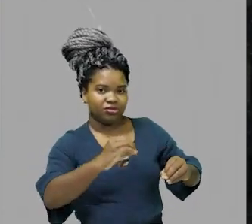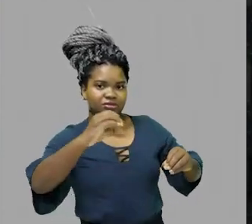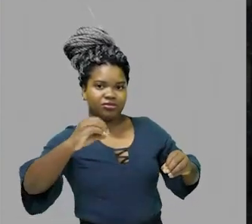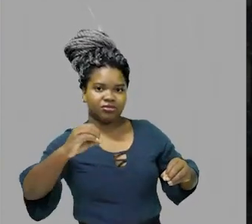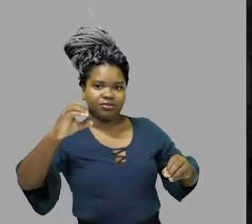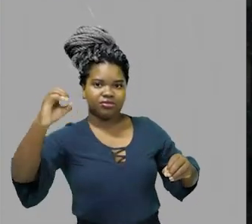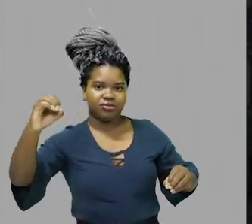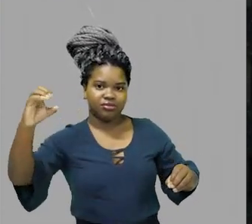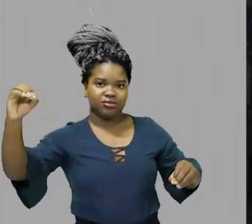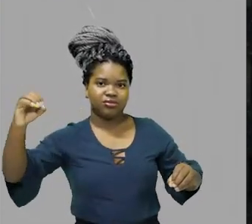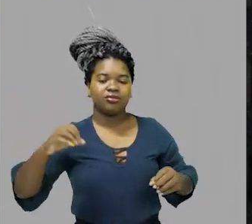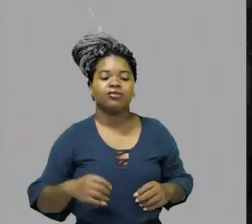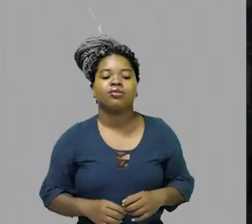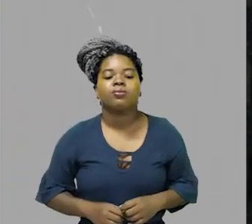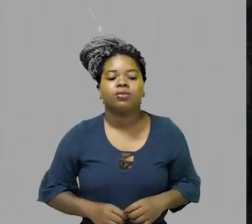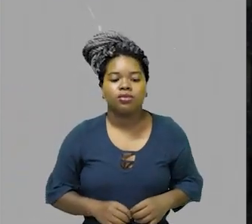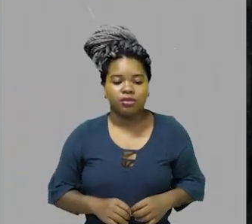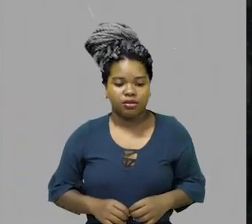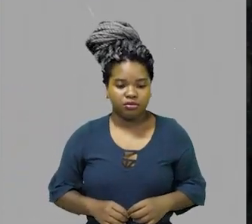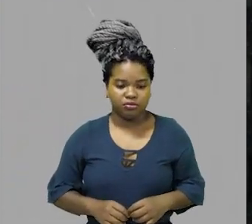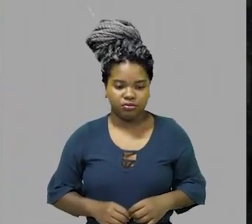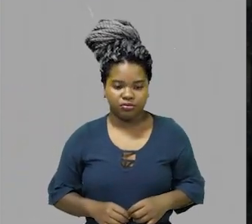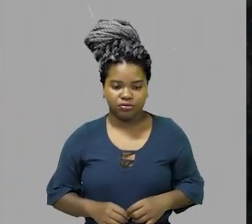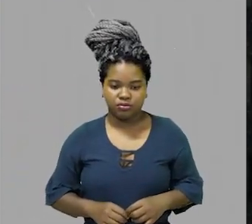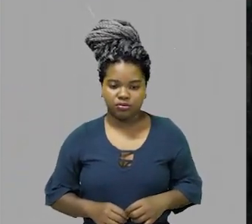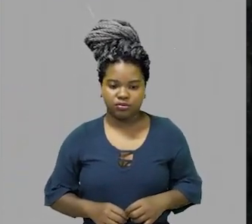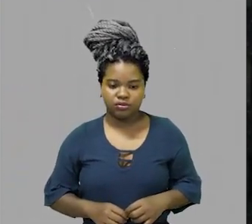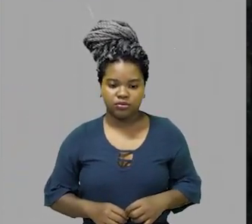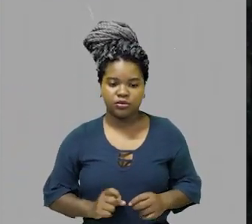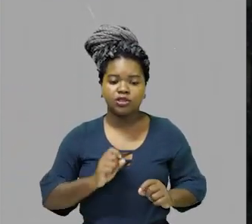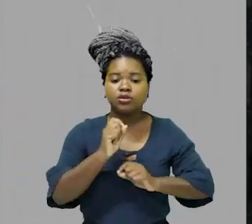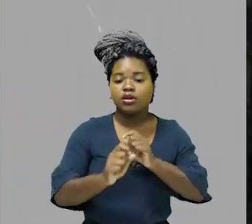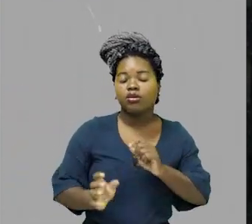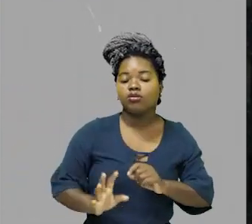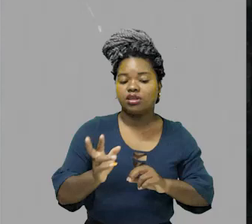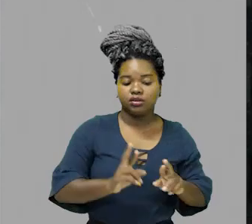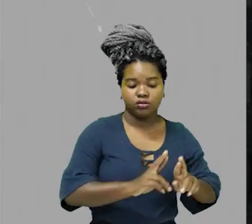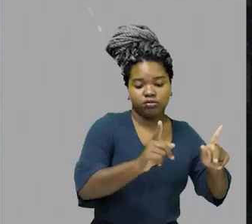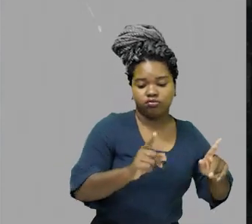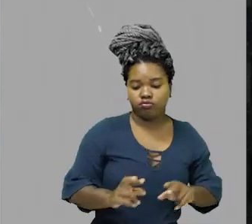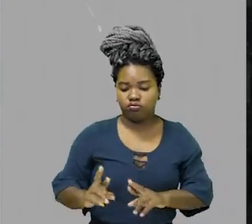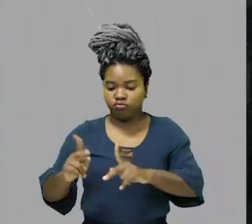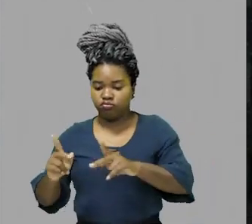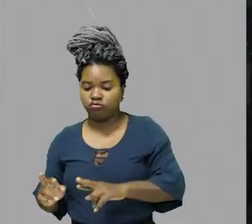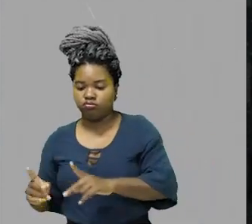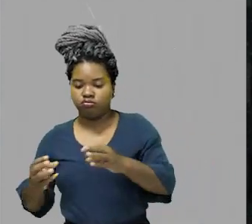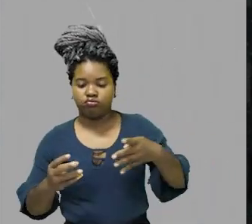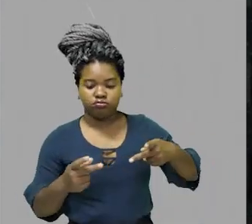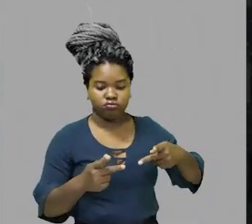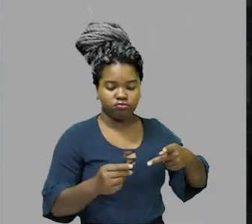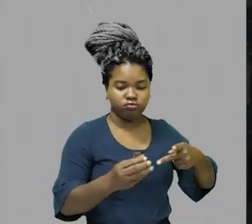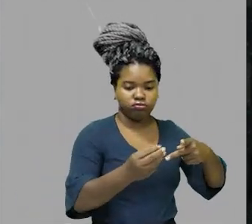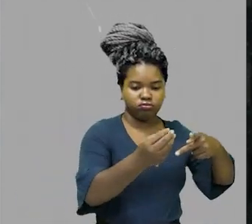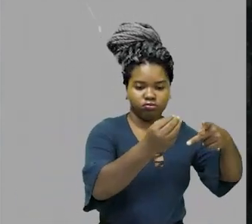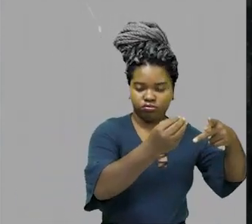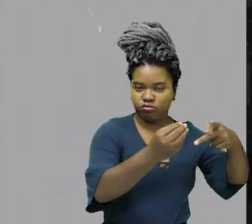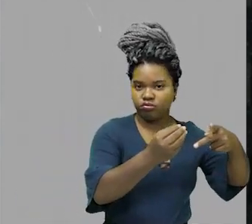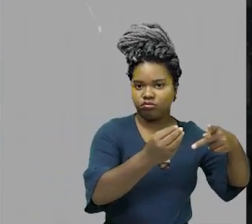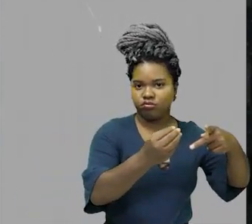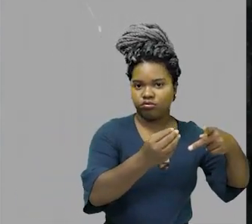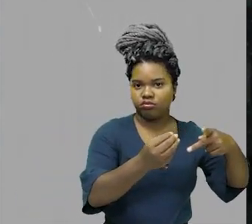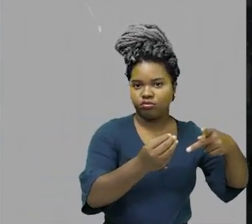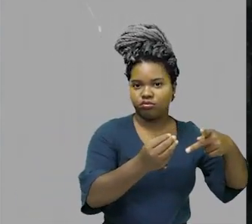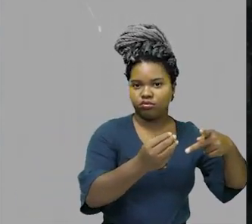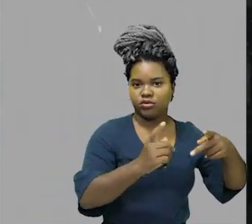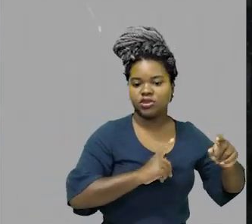uma das informações que faz com que uma proteína seja diferente uma da outra, é a sequência de aminoácidos que estarão